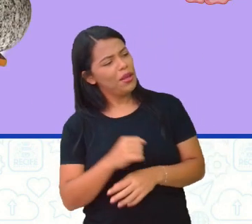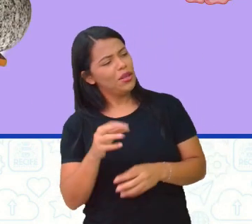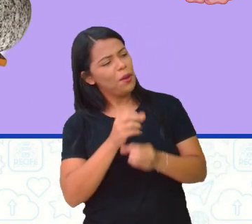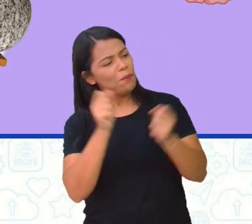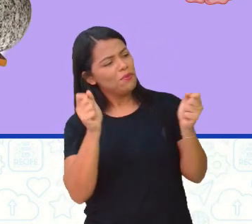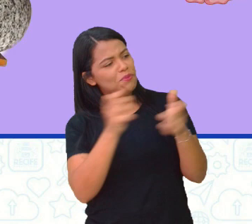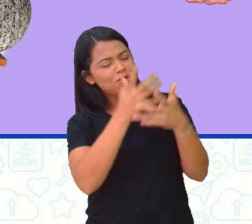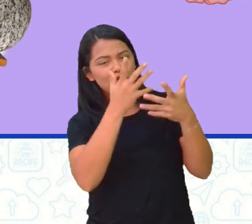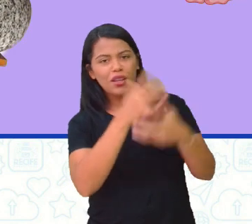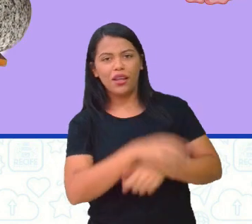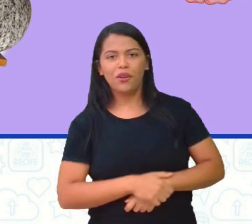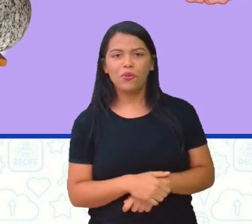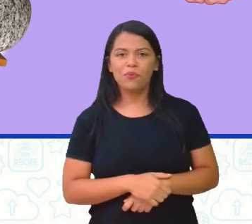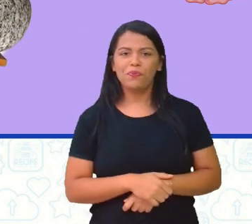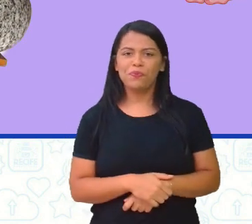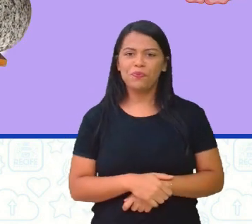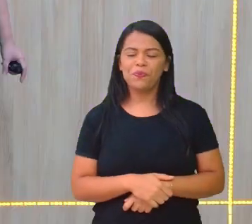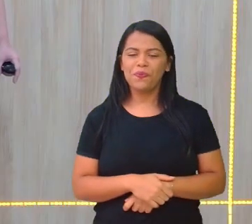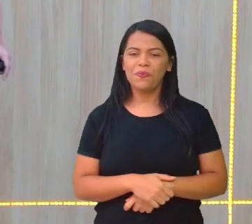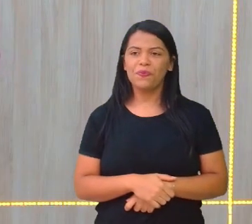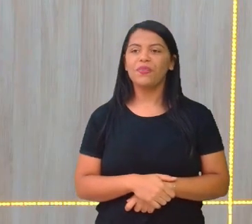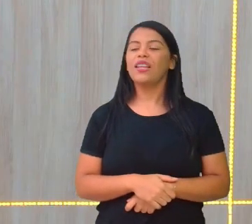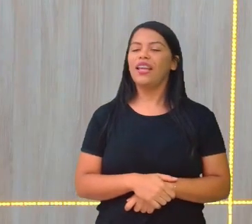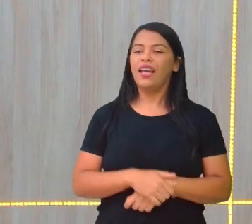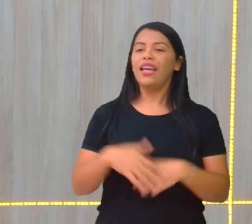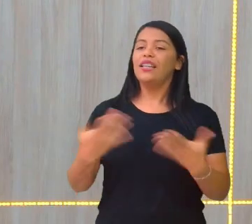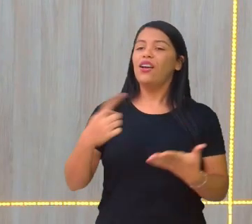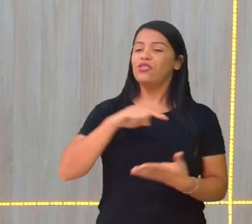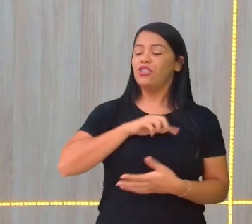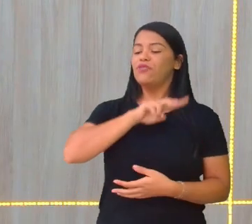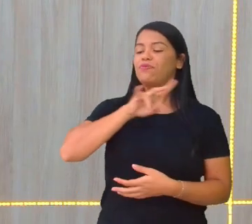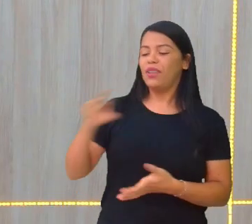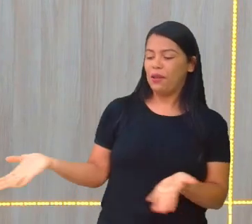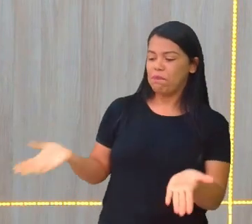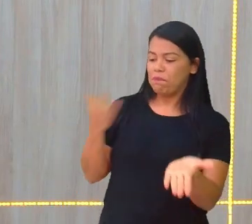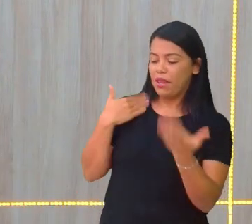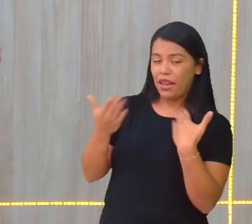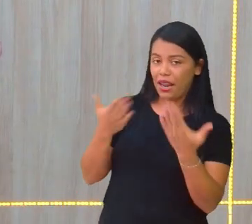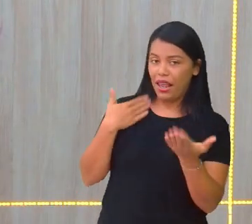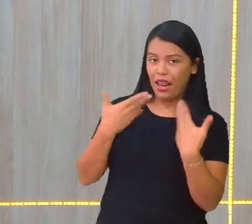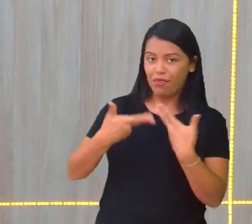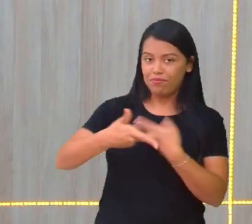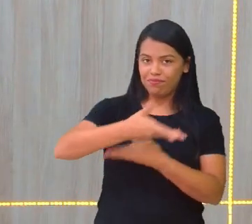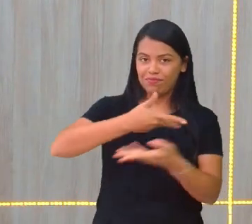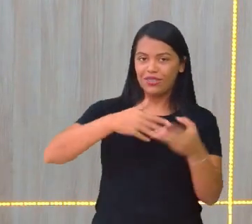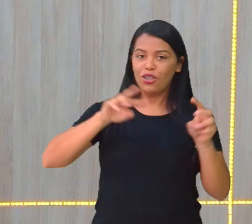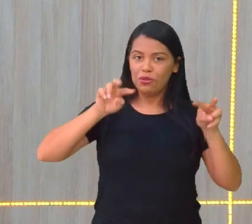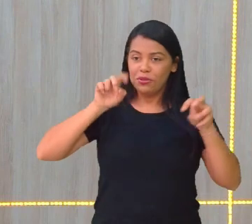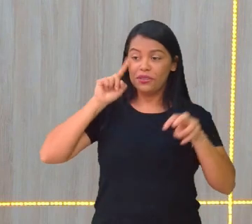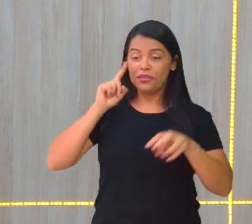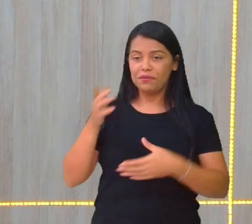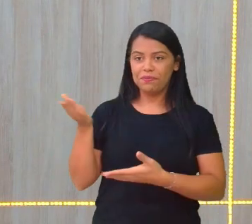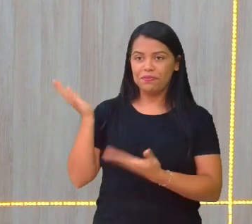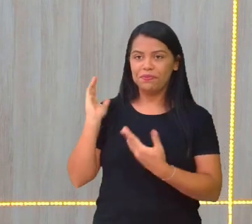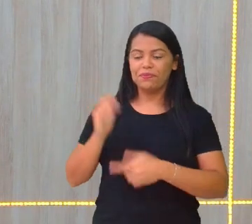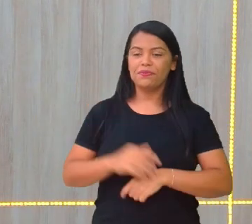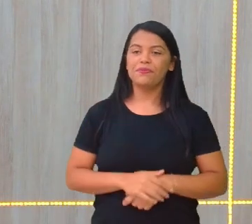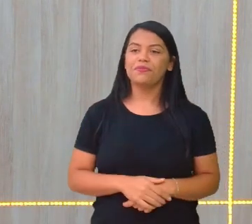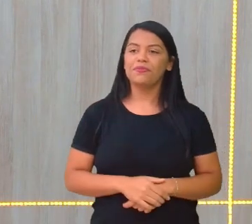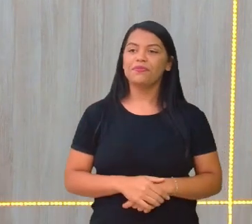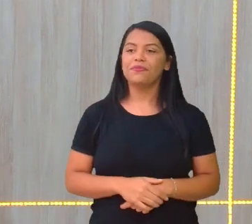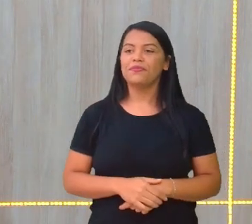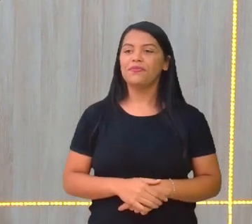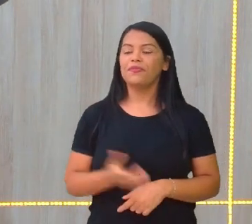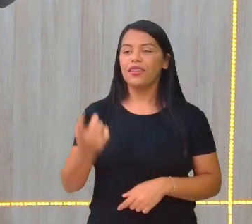Pois é. Pode trazer para a gente, porque a gente vai discutir um pouquinho sobre isso aqui. Gente, a gente está